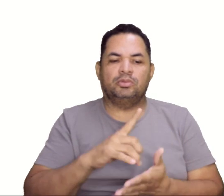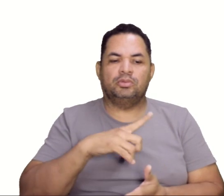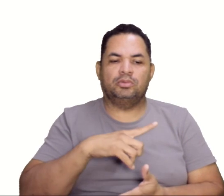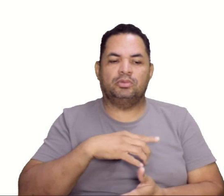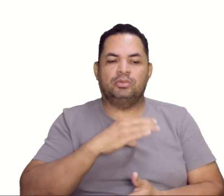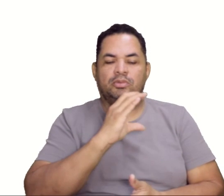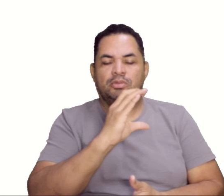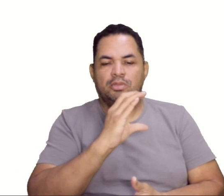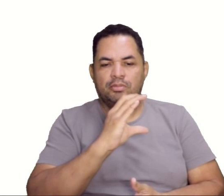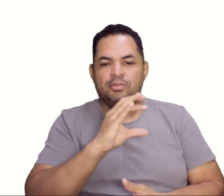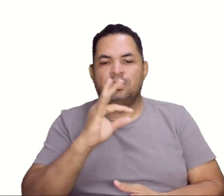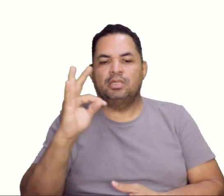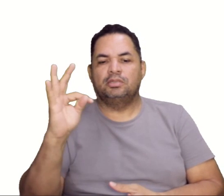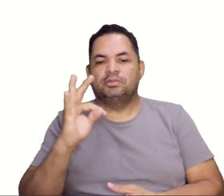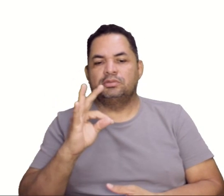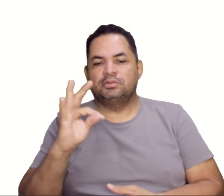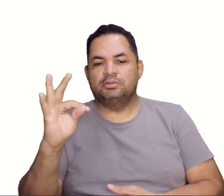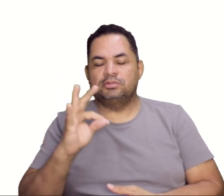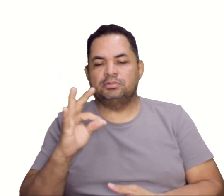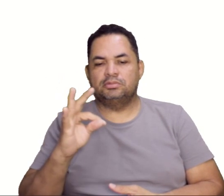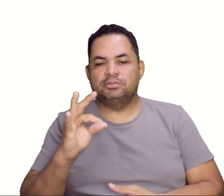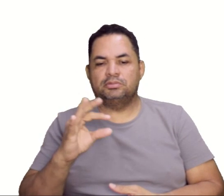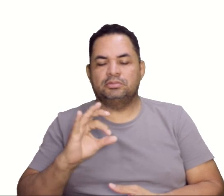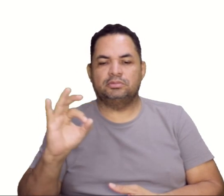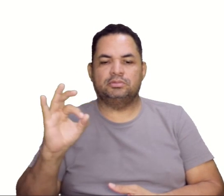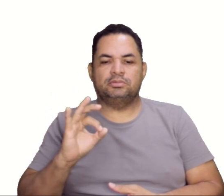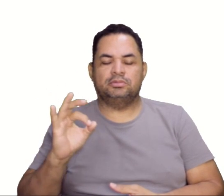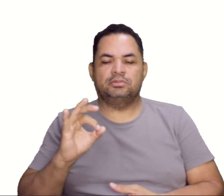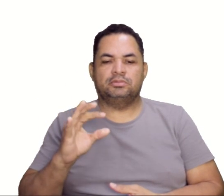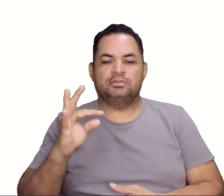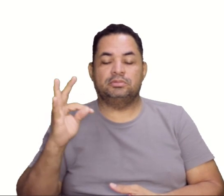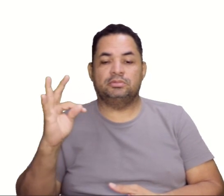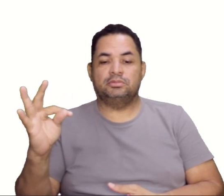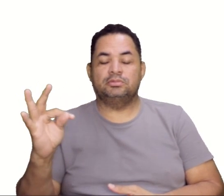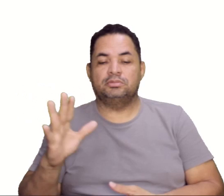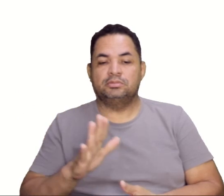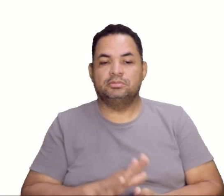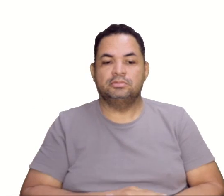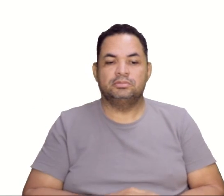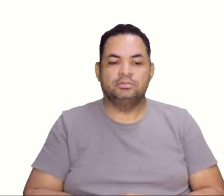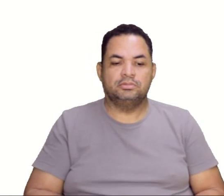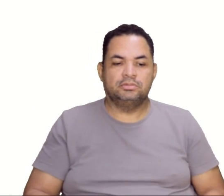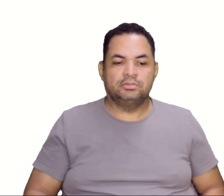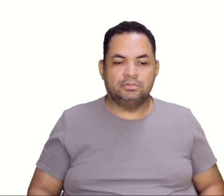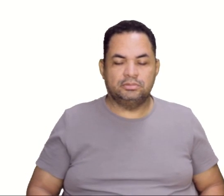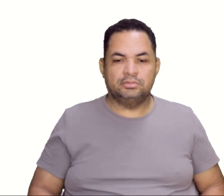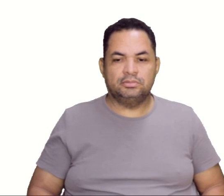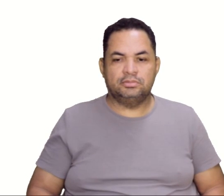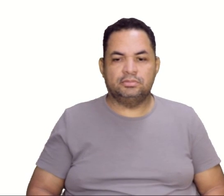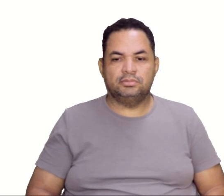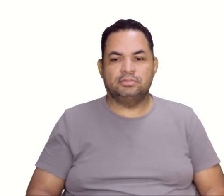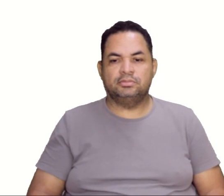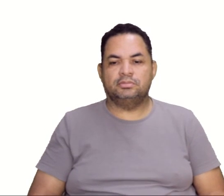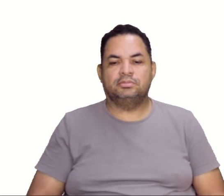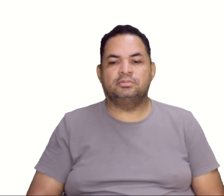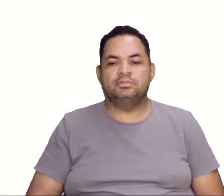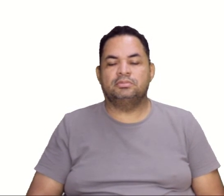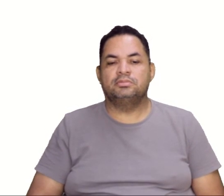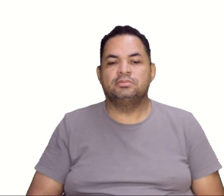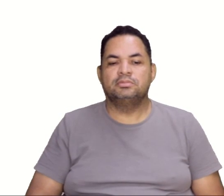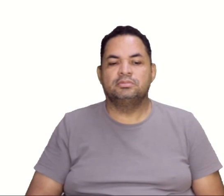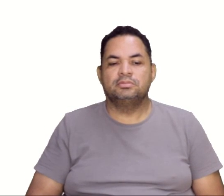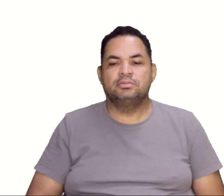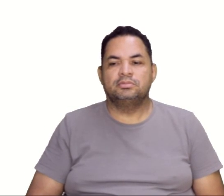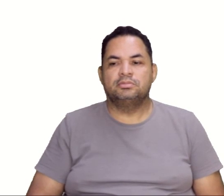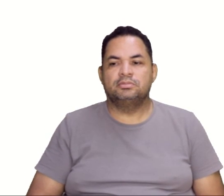capital tem taxa e tem tempo né Beleza então a gente não precisa a gente pode já ticar os nossos as nossas informações os nossos dados na própria